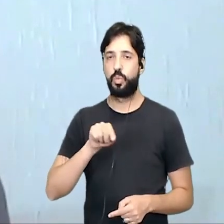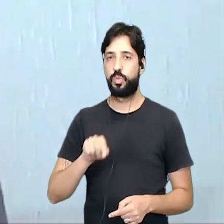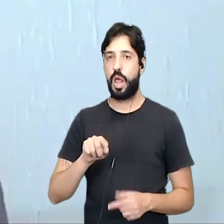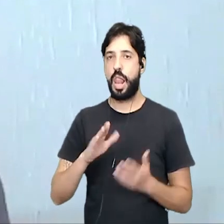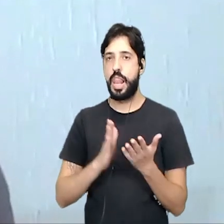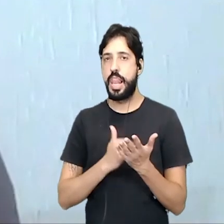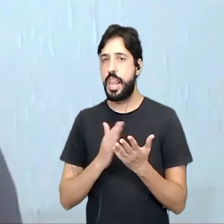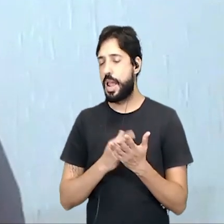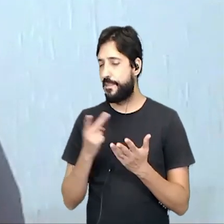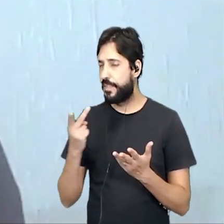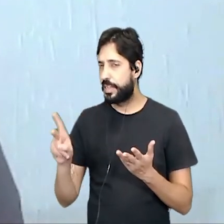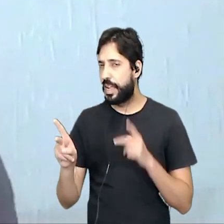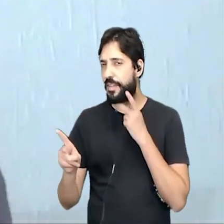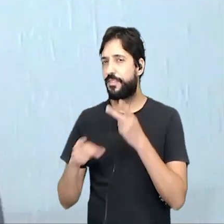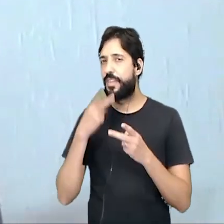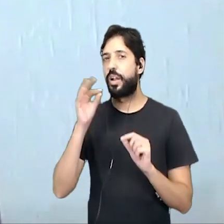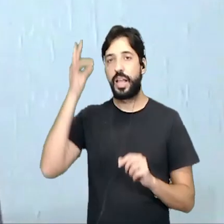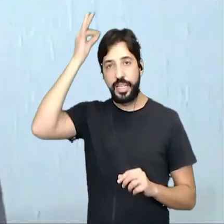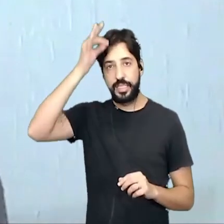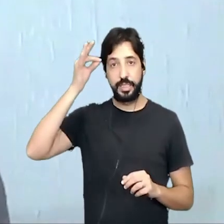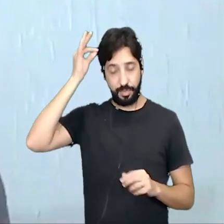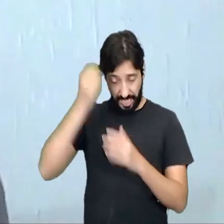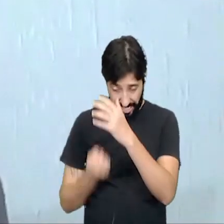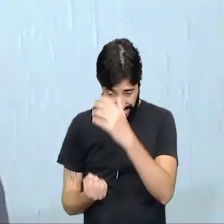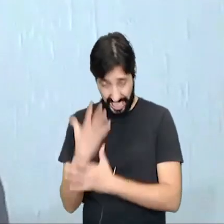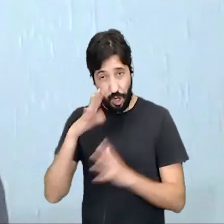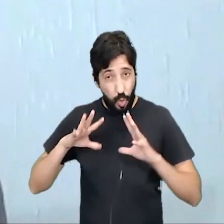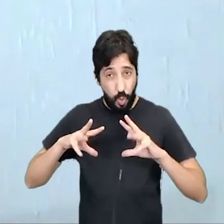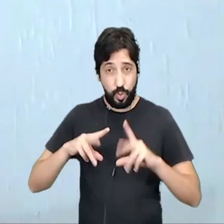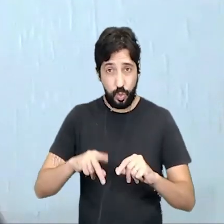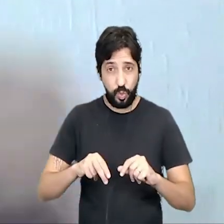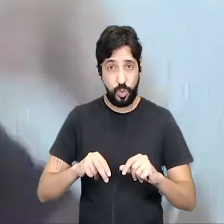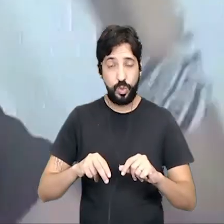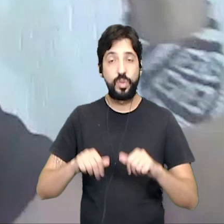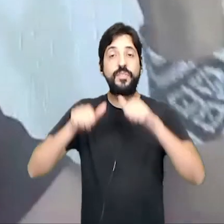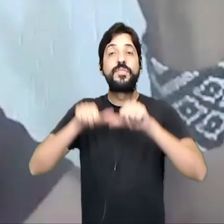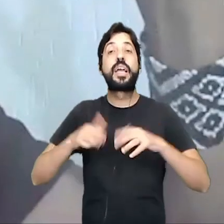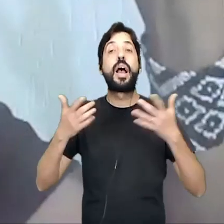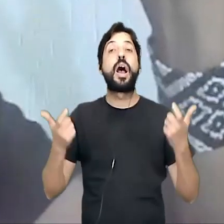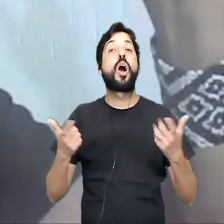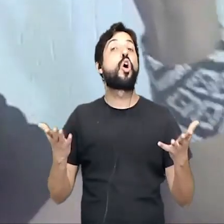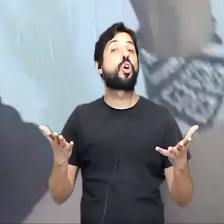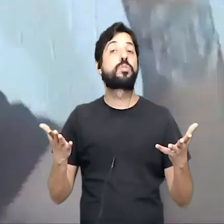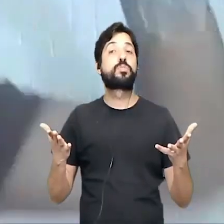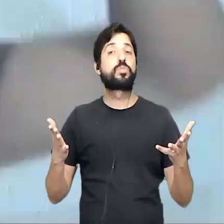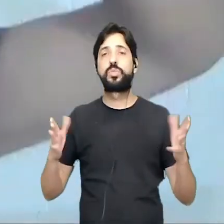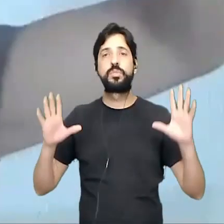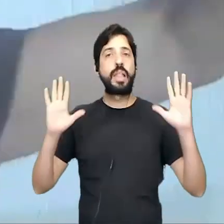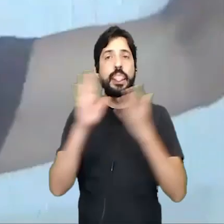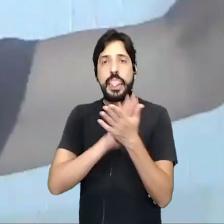cristã, o livro sagrado deles diz que o Espírito que criou tudo